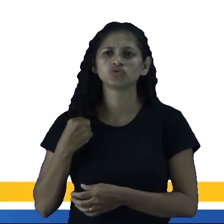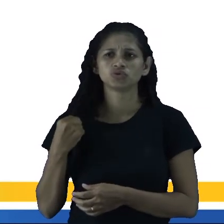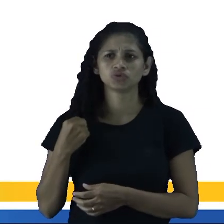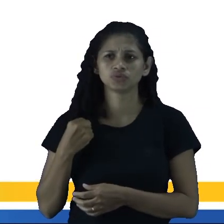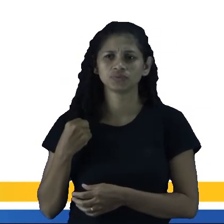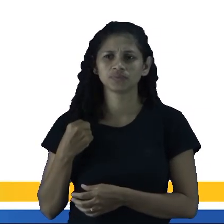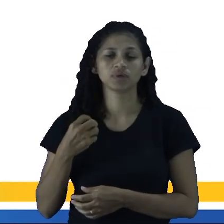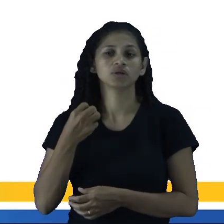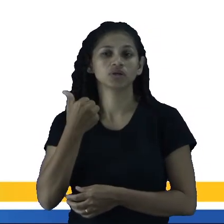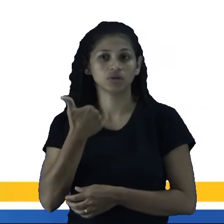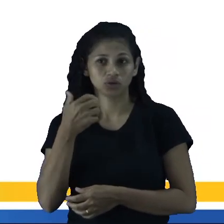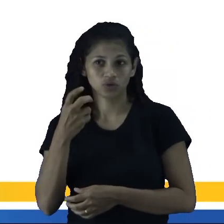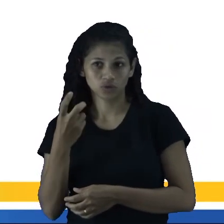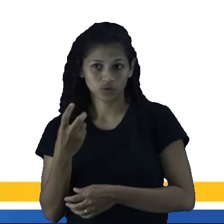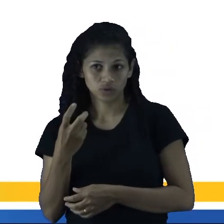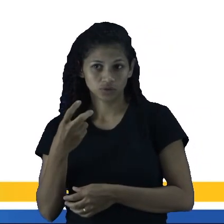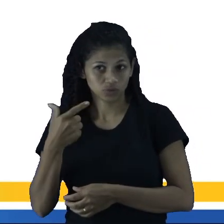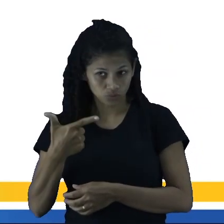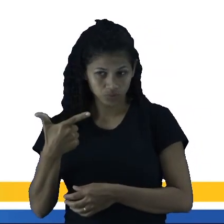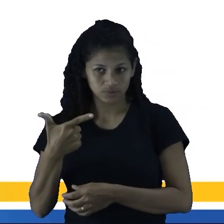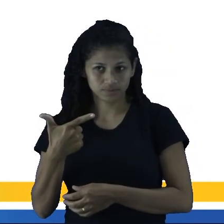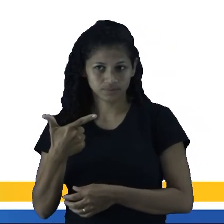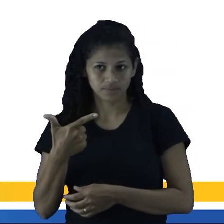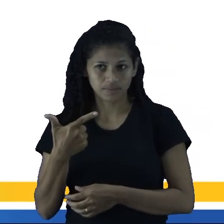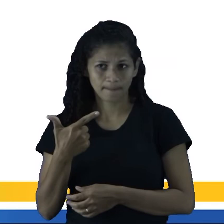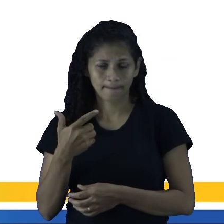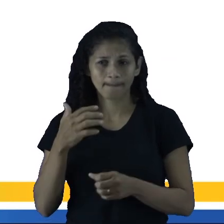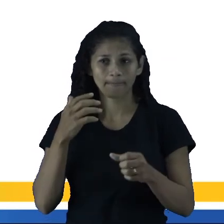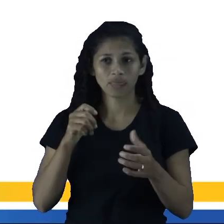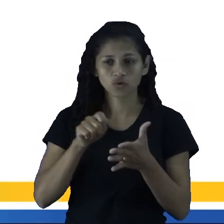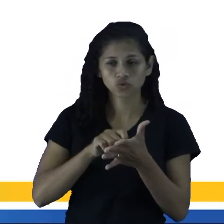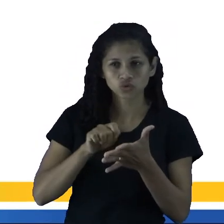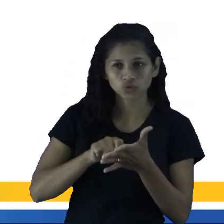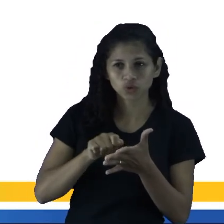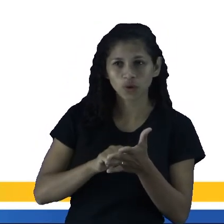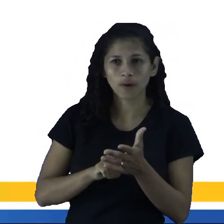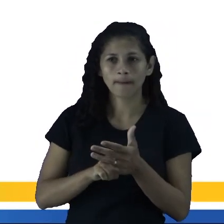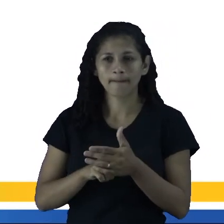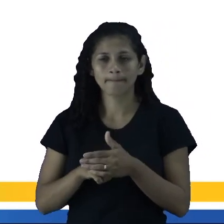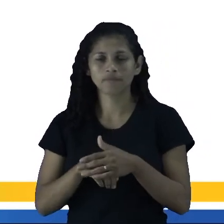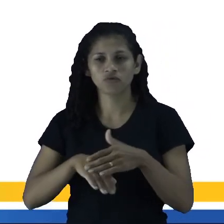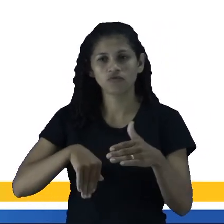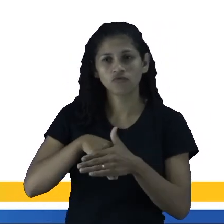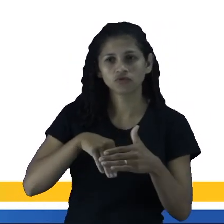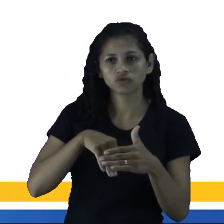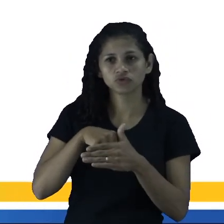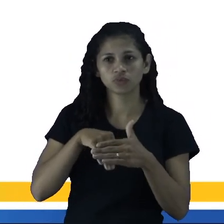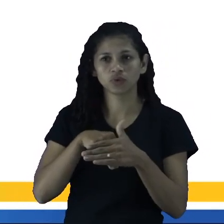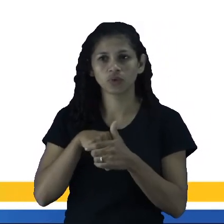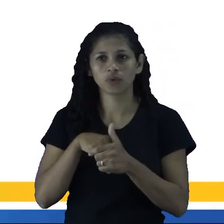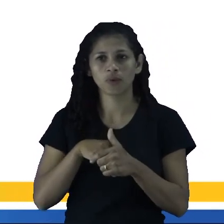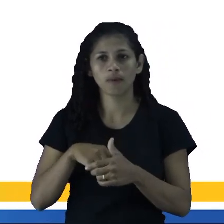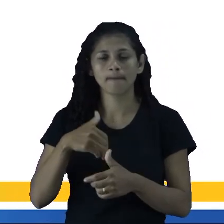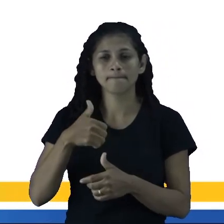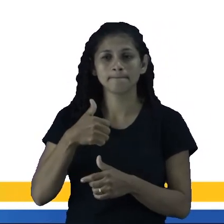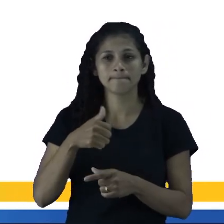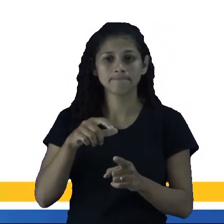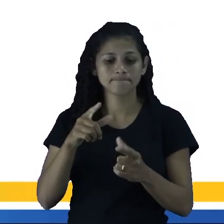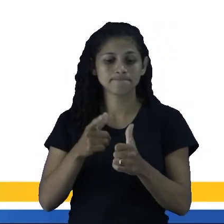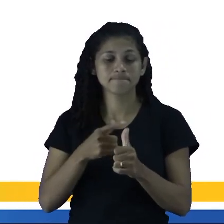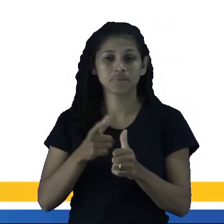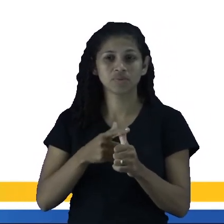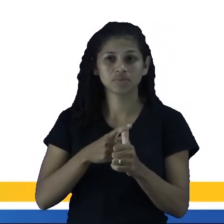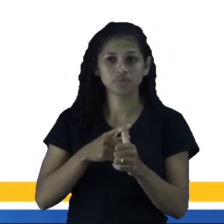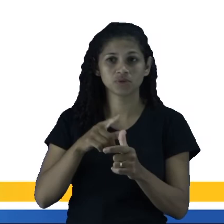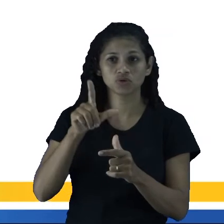se inscreveram em um torneio de futebol amador. O jogo de abertura do torneio foi escolhido da seguinte forma. Primeiro foram sorteados